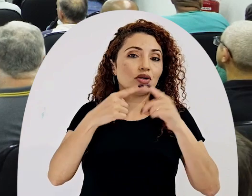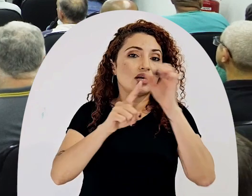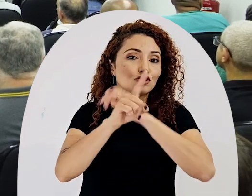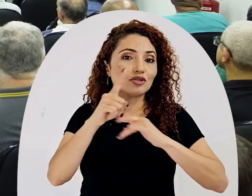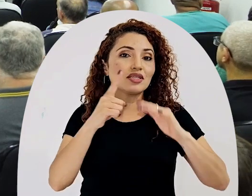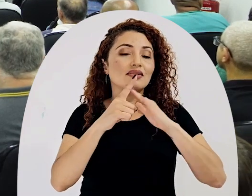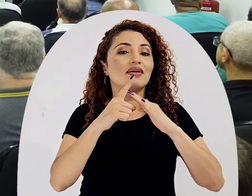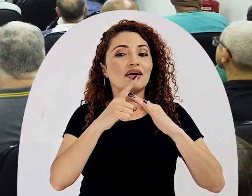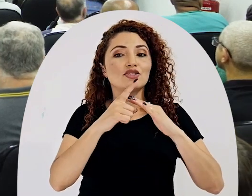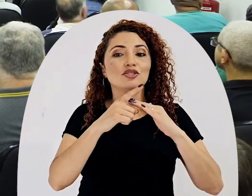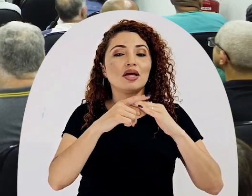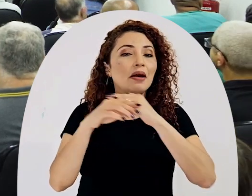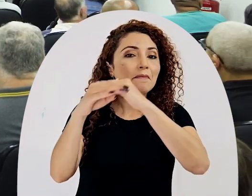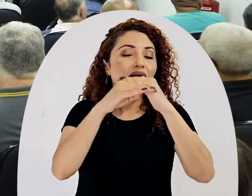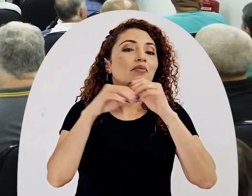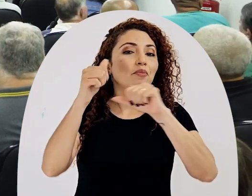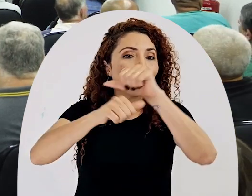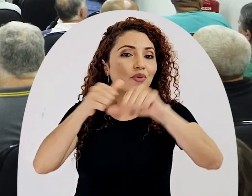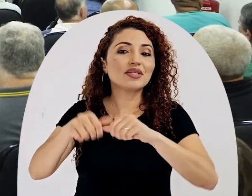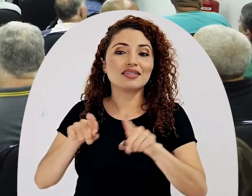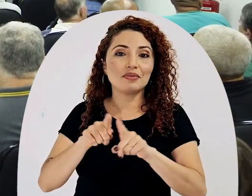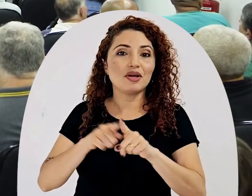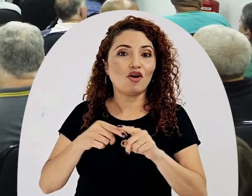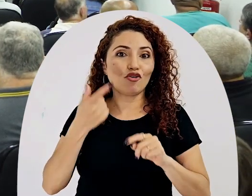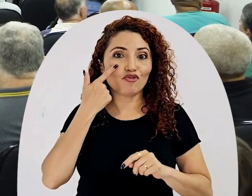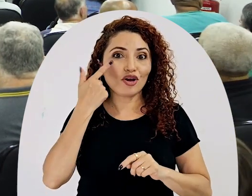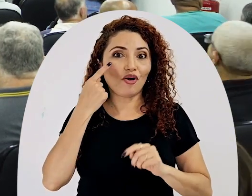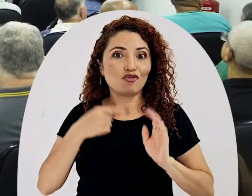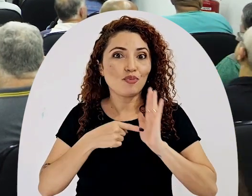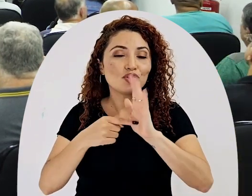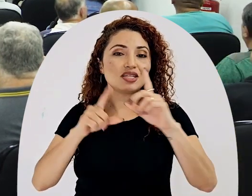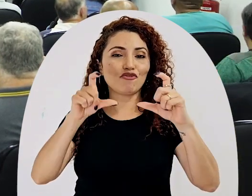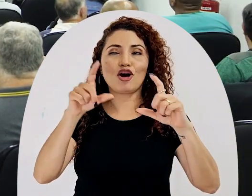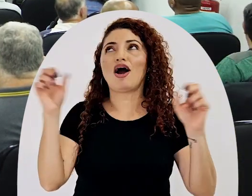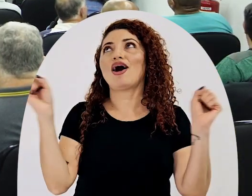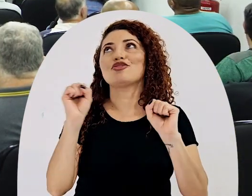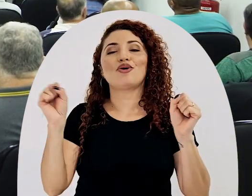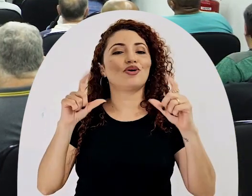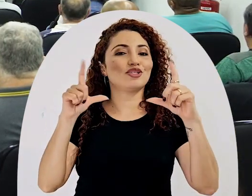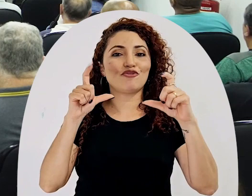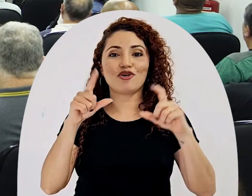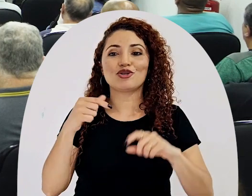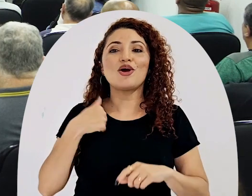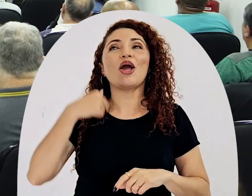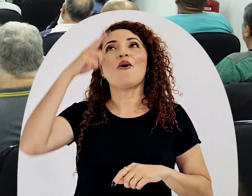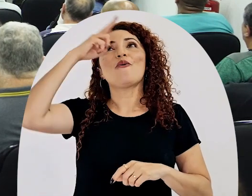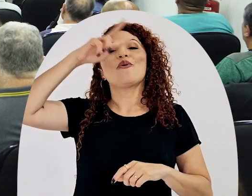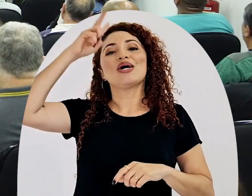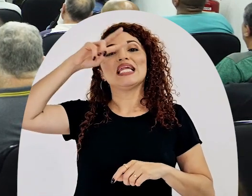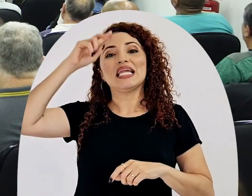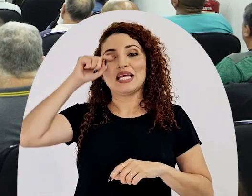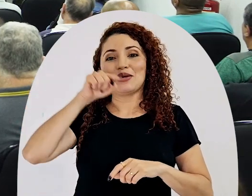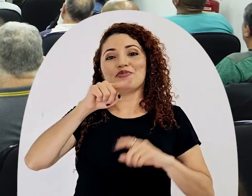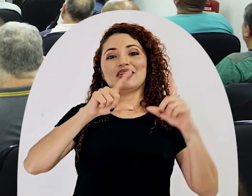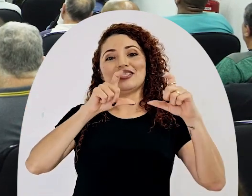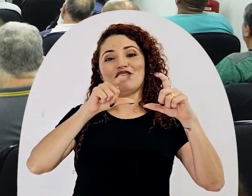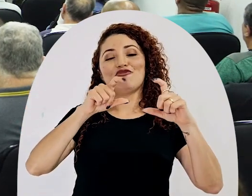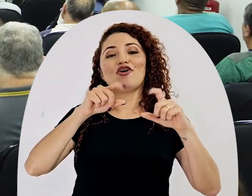aquela foto ali, né? Ah, eu adoro essa foto, gente. Eu lembro exatamente o dia dessa foto, que foi o dia que eu fui mandada